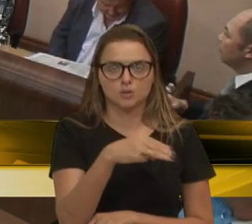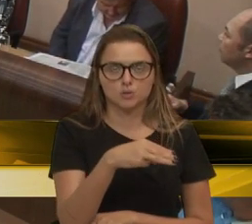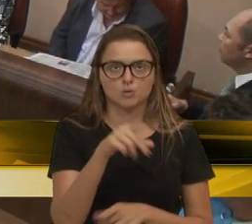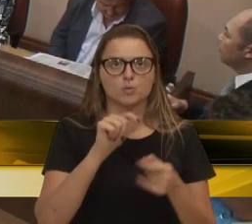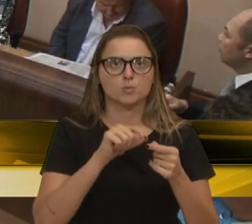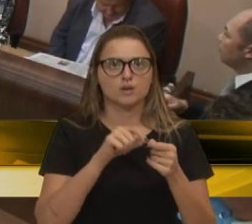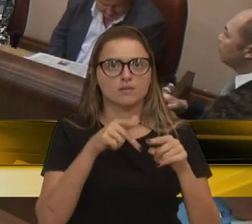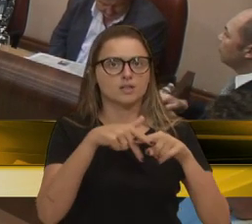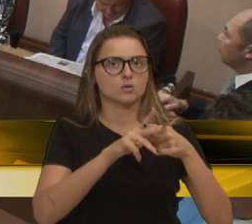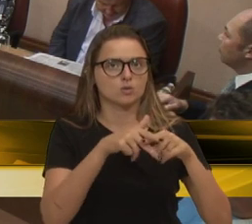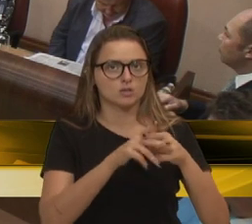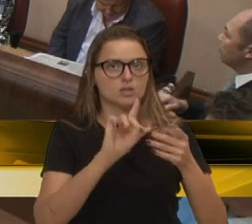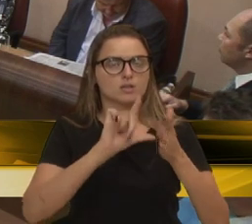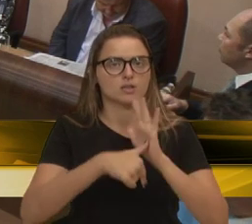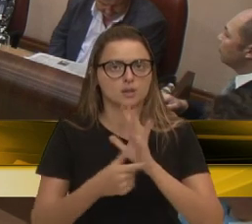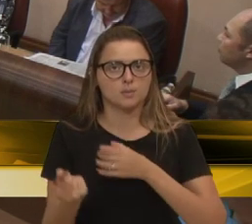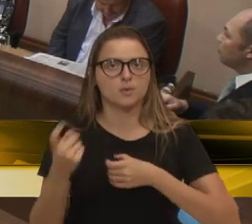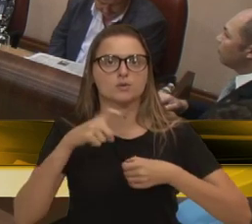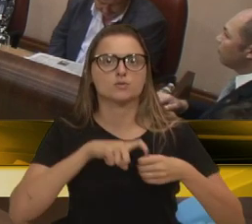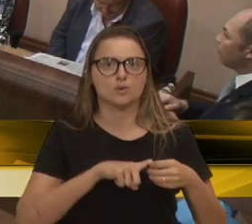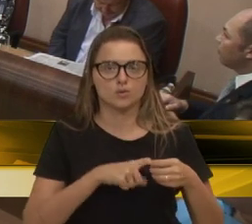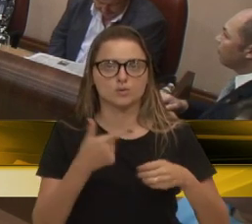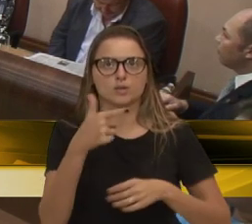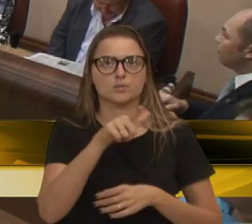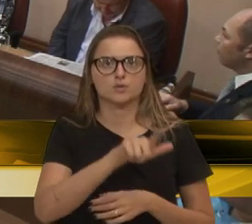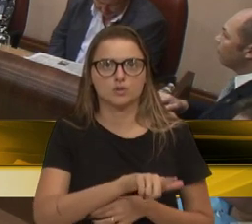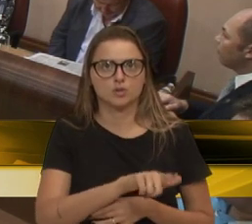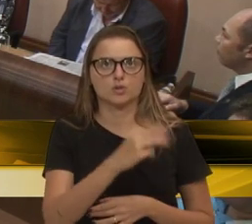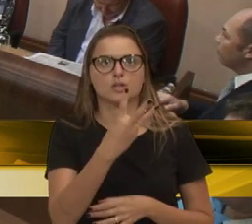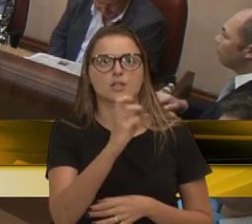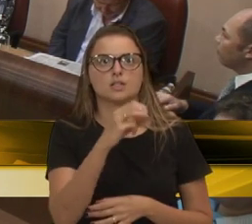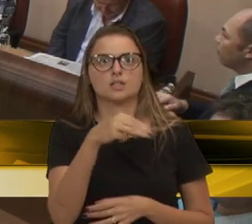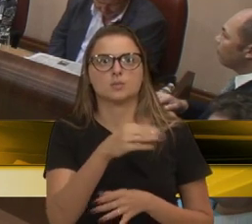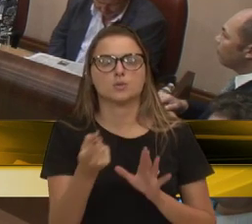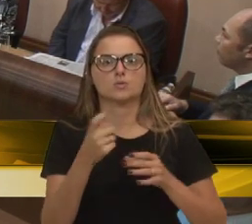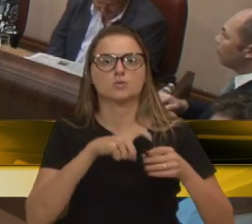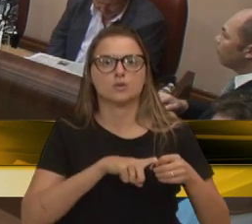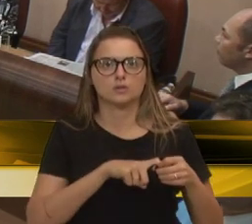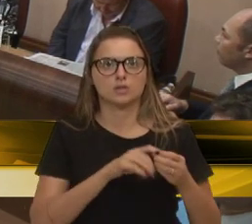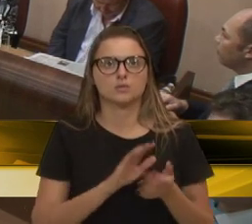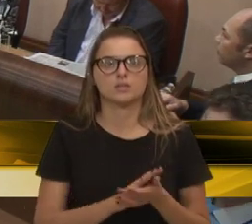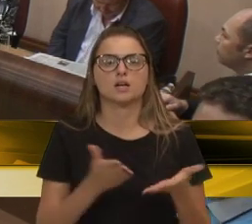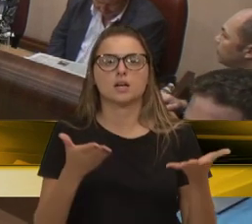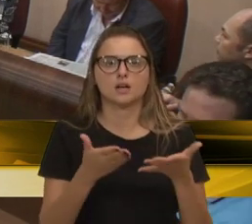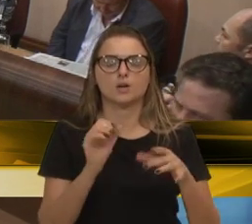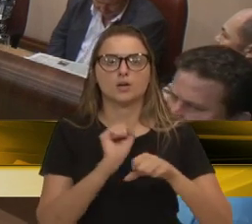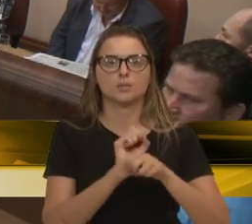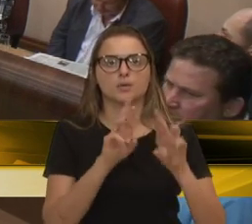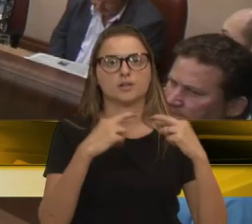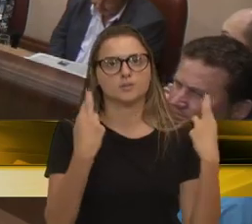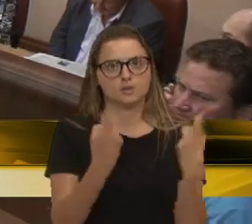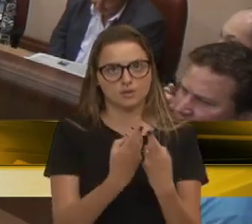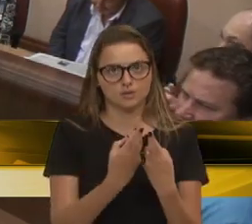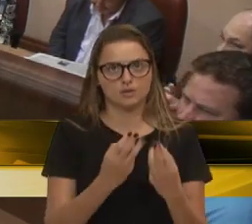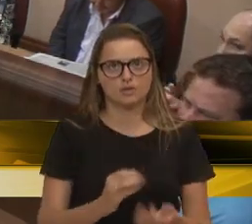esse conserto e retomamos em seguida, dentro de 30 minutos. A sessão está suspensa.